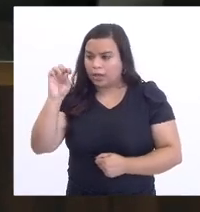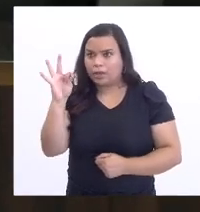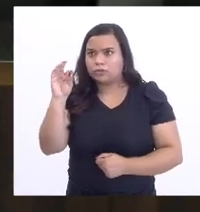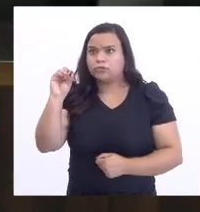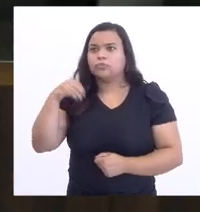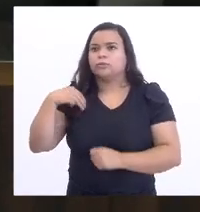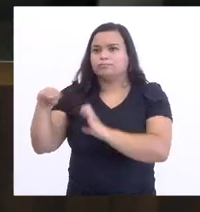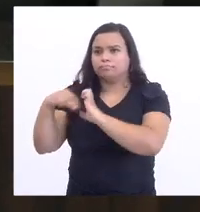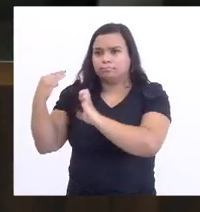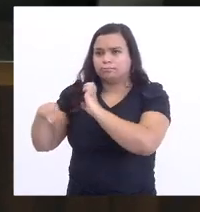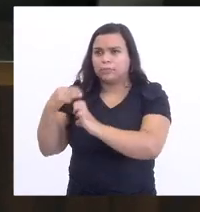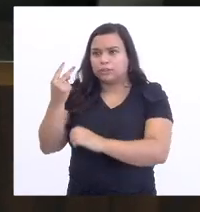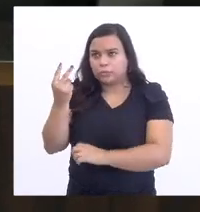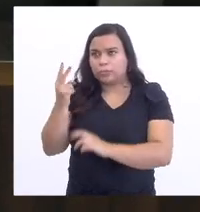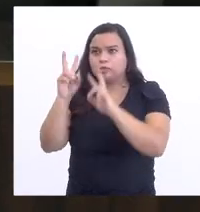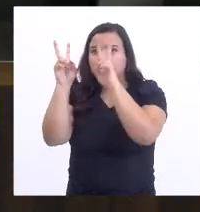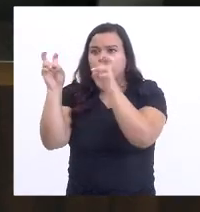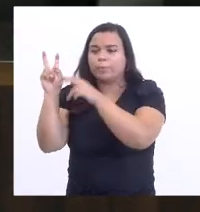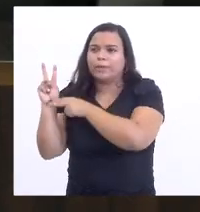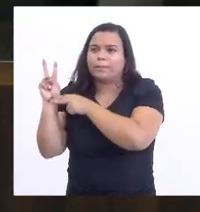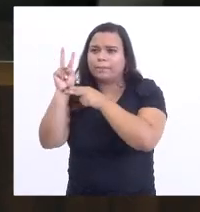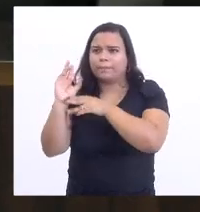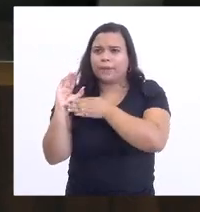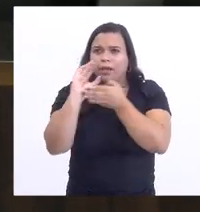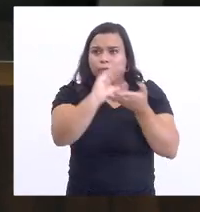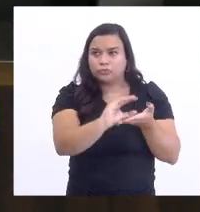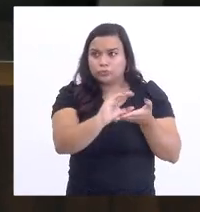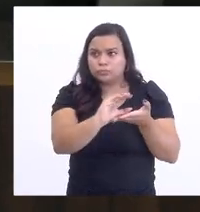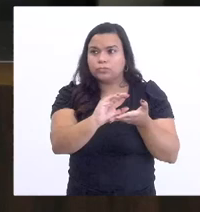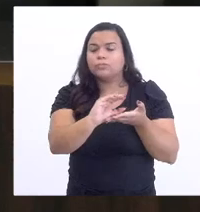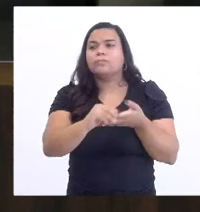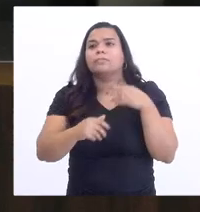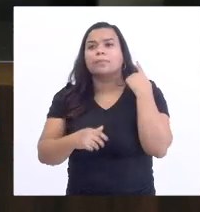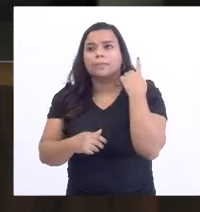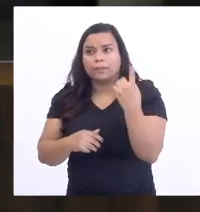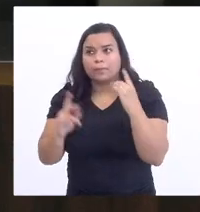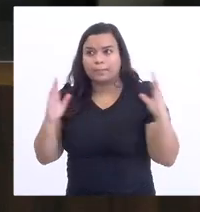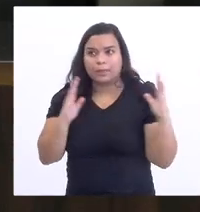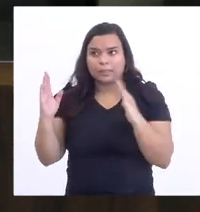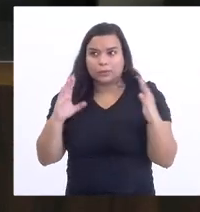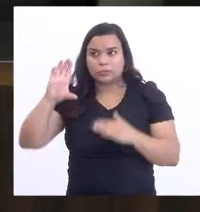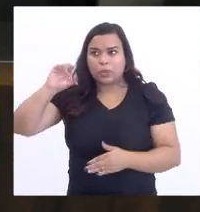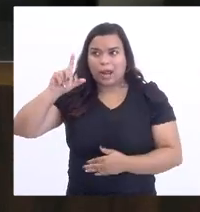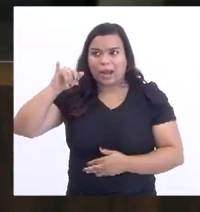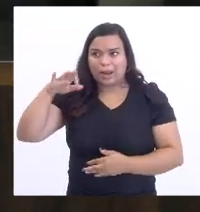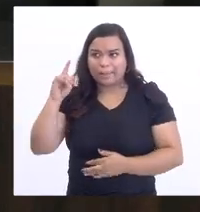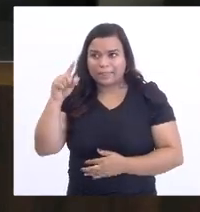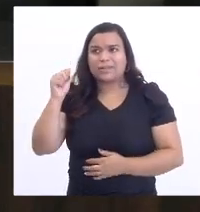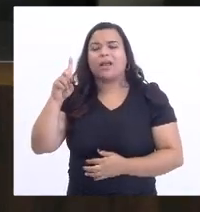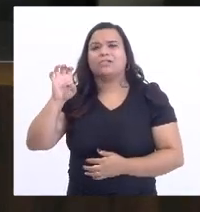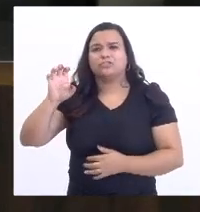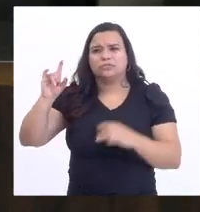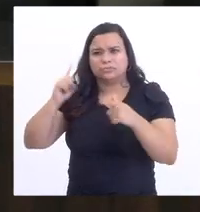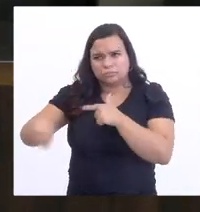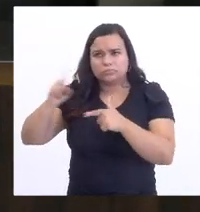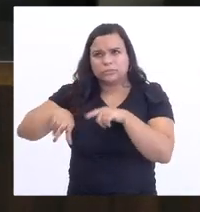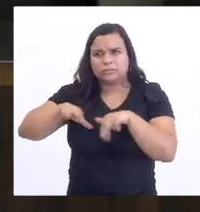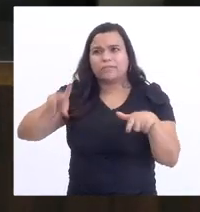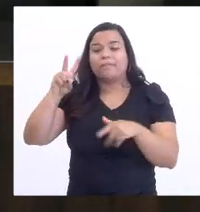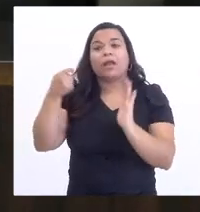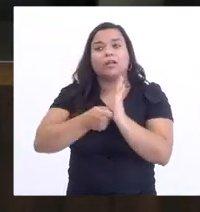em relação ao empréstimo. Uma que vai, nesse período de calamidade, exigir alguns